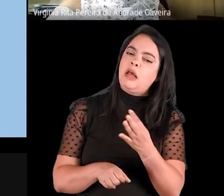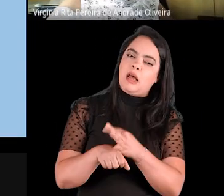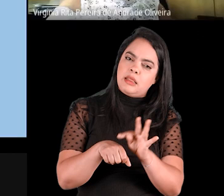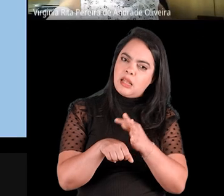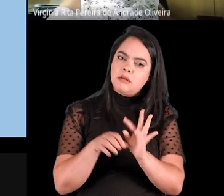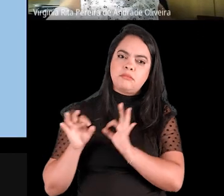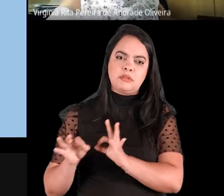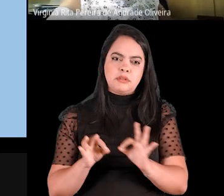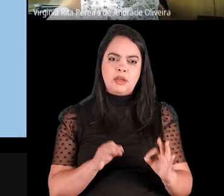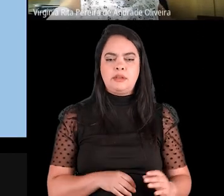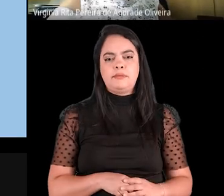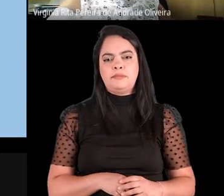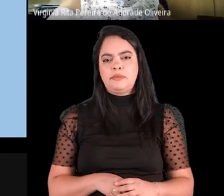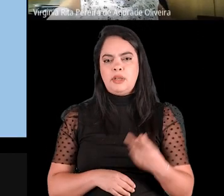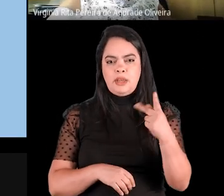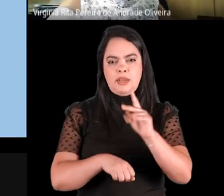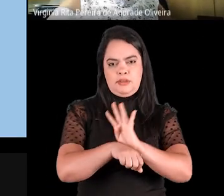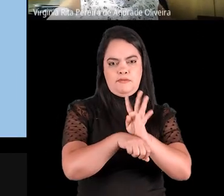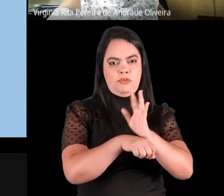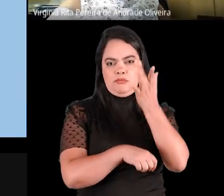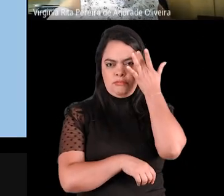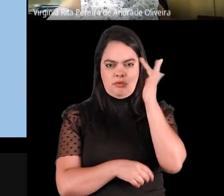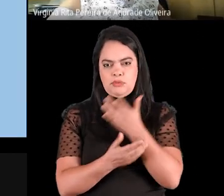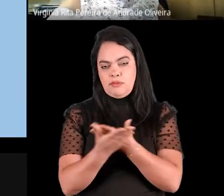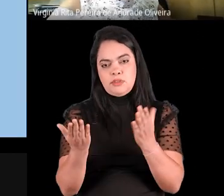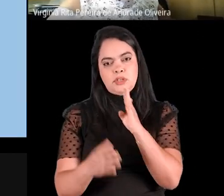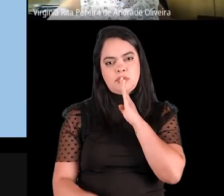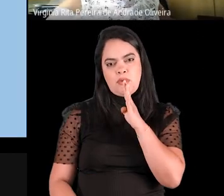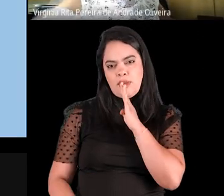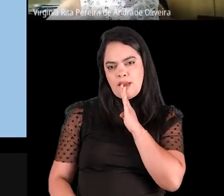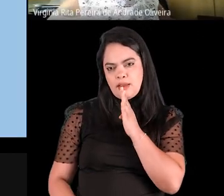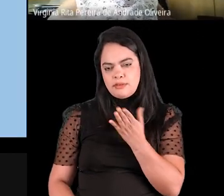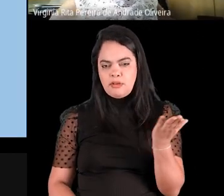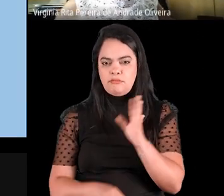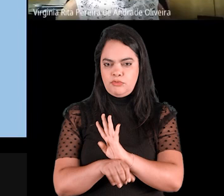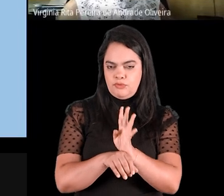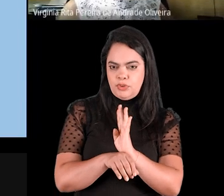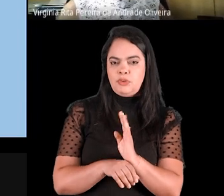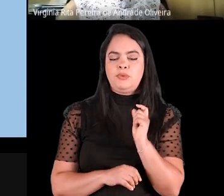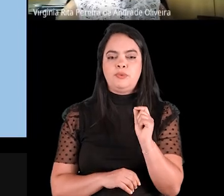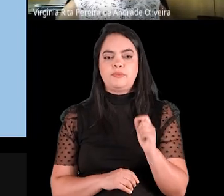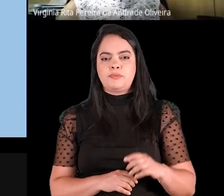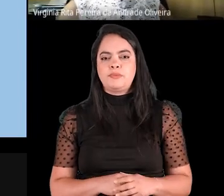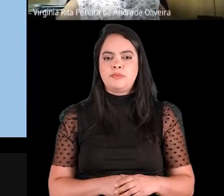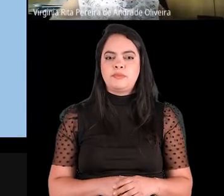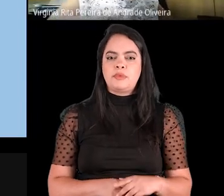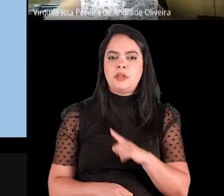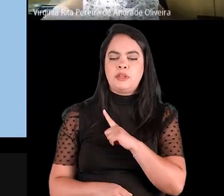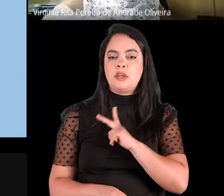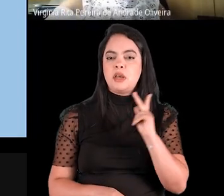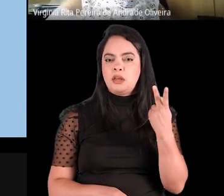verdade, esse vídeo, eu não sei se vocês já conheciam essa animação, ele vai trazer, né, essa história, o